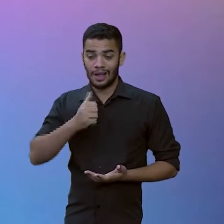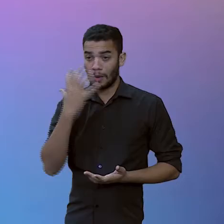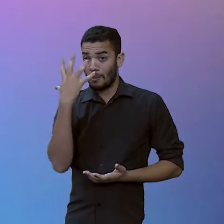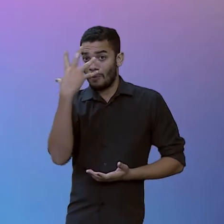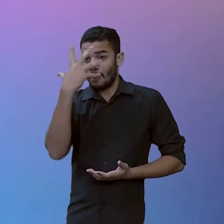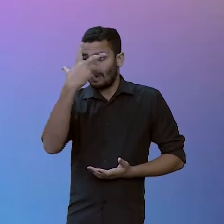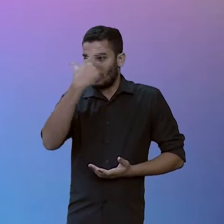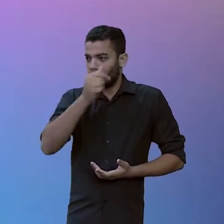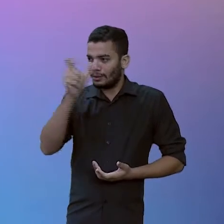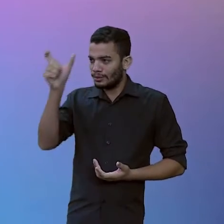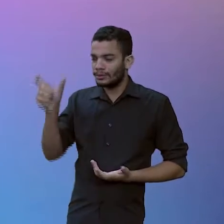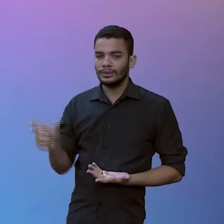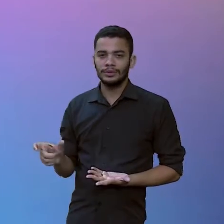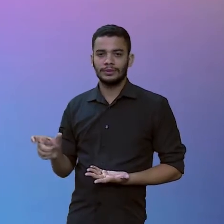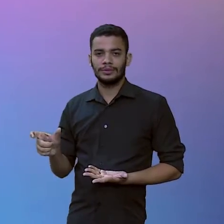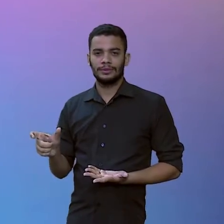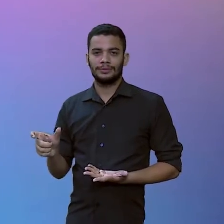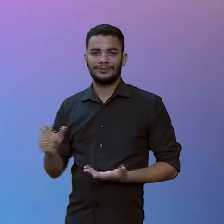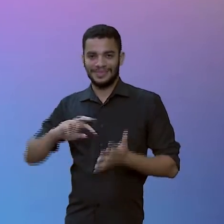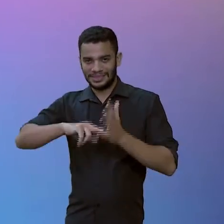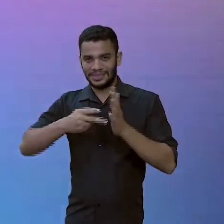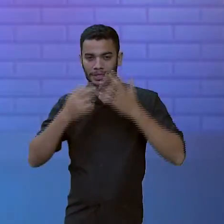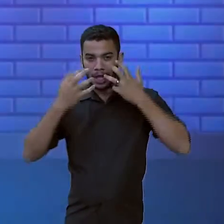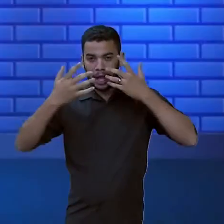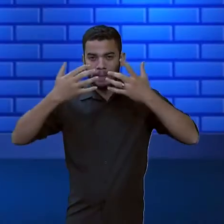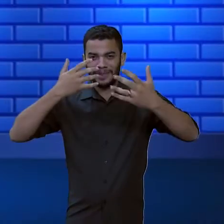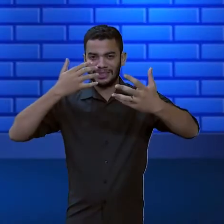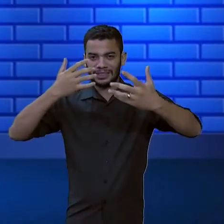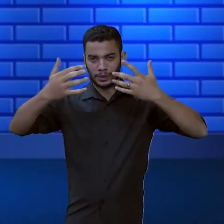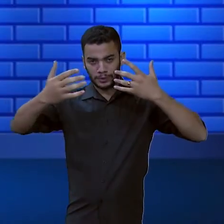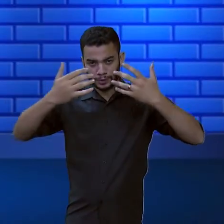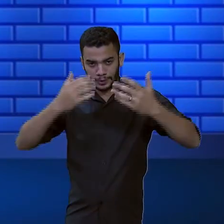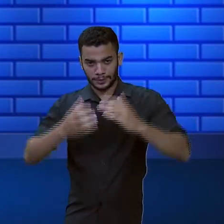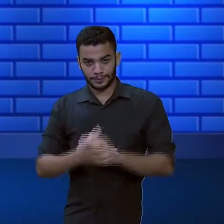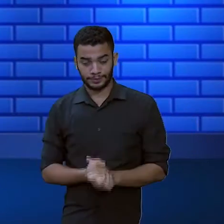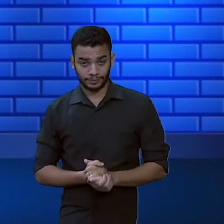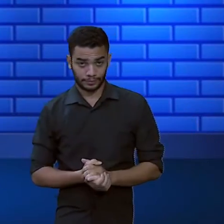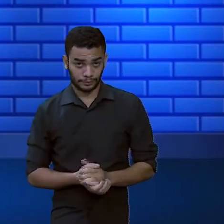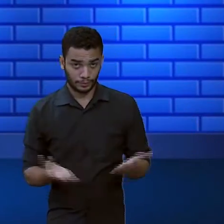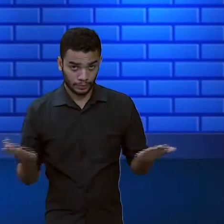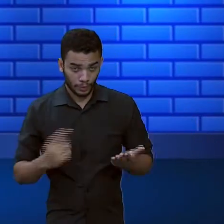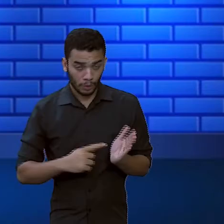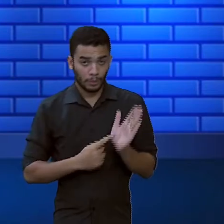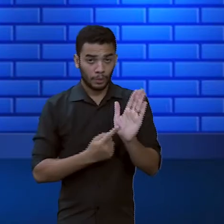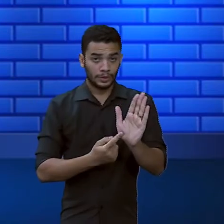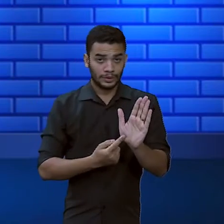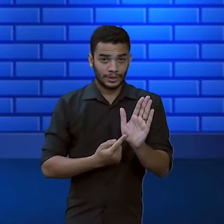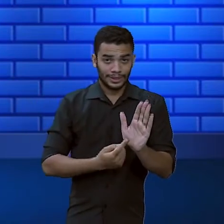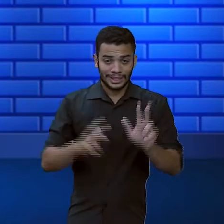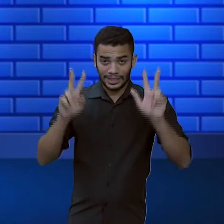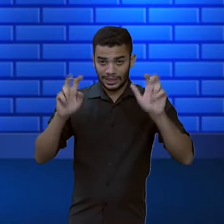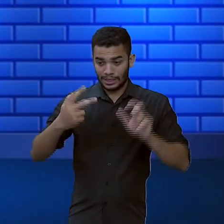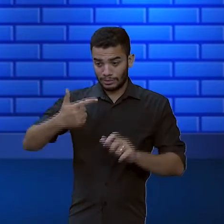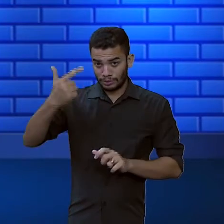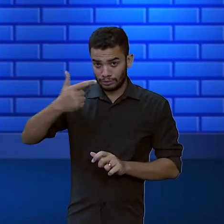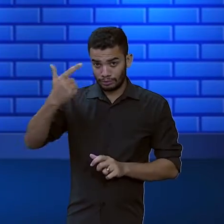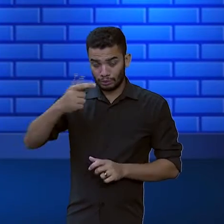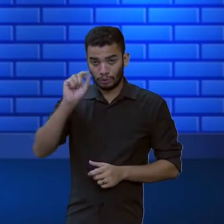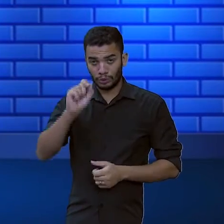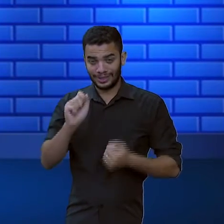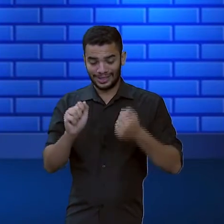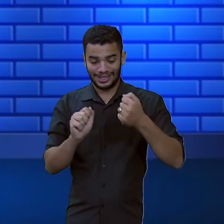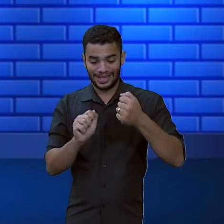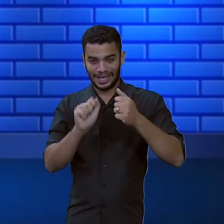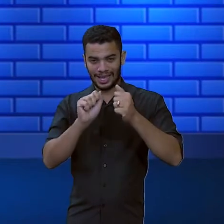para existir. Nosso segundo conteúdo da aula de hoje são os adjetivos. O adjetivo é